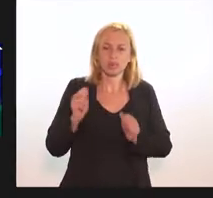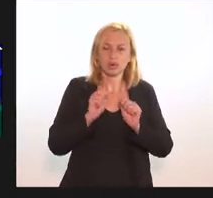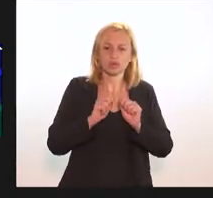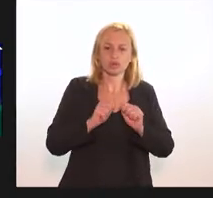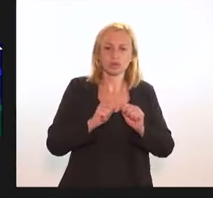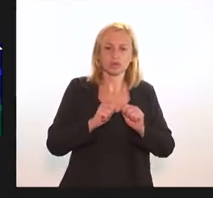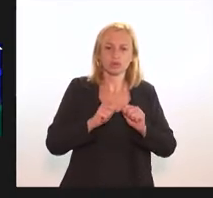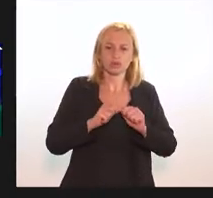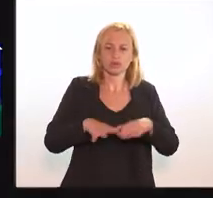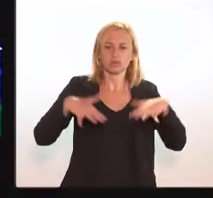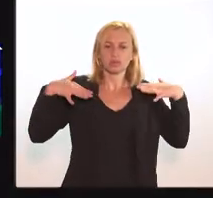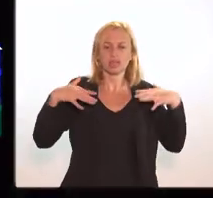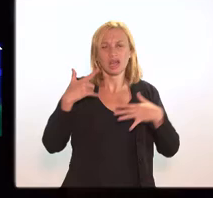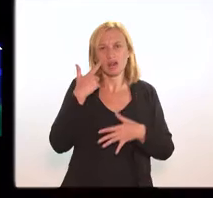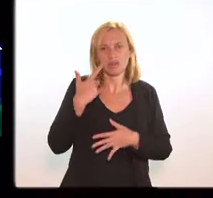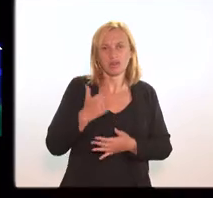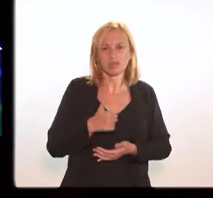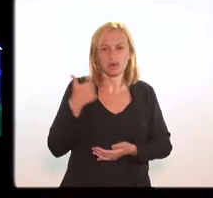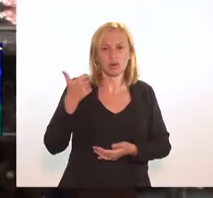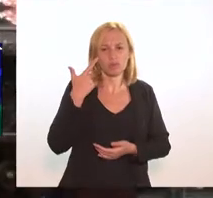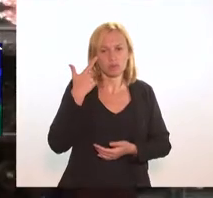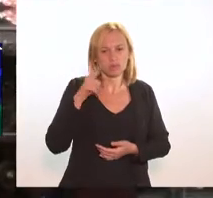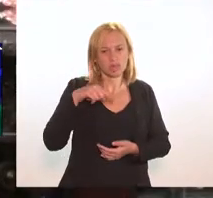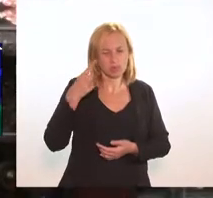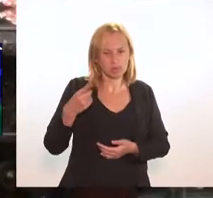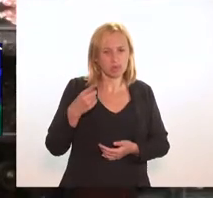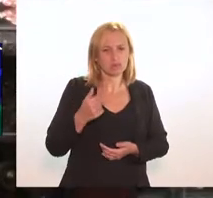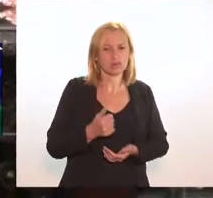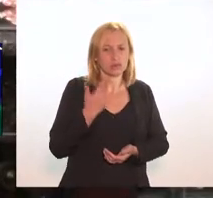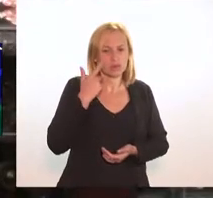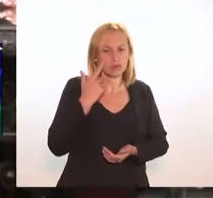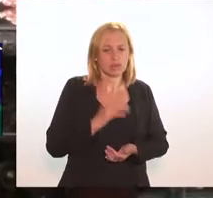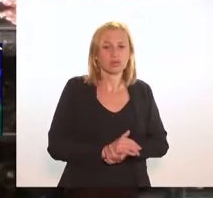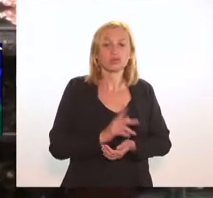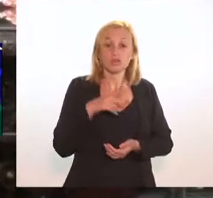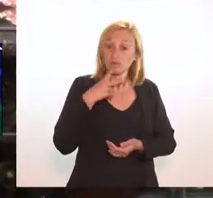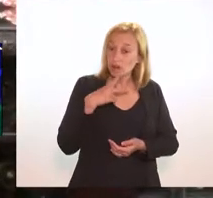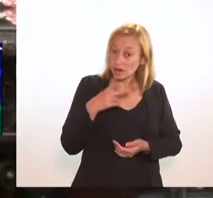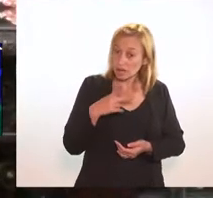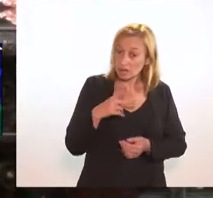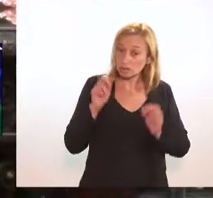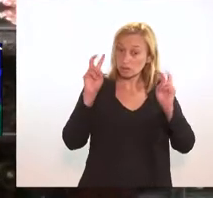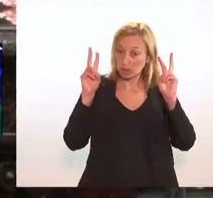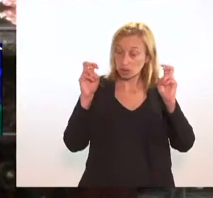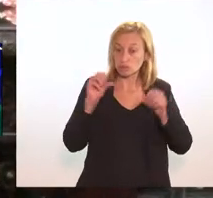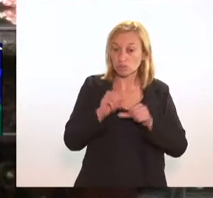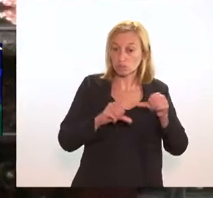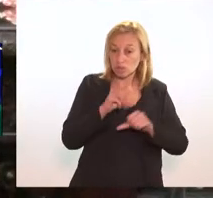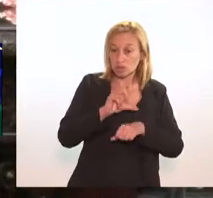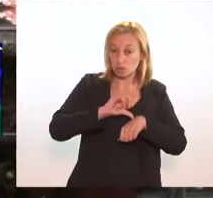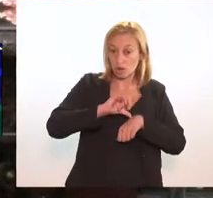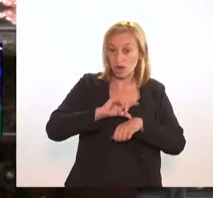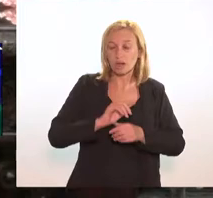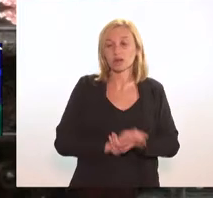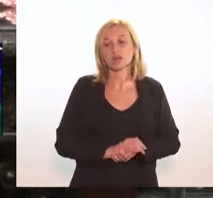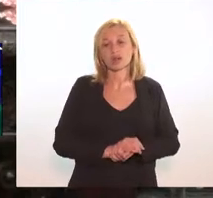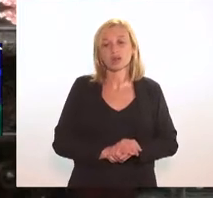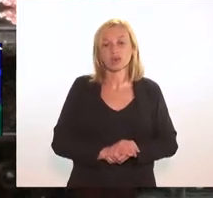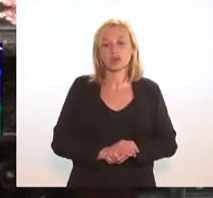plenário. Deixa eu tentar encaminhar. Quando falei sobre a questão da mudança, eu acho que